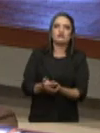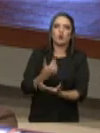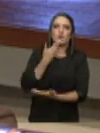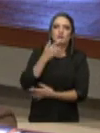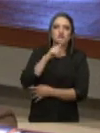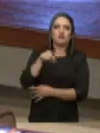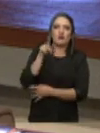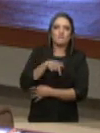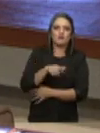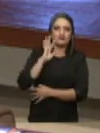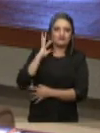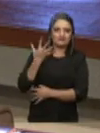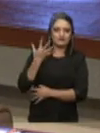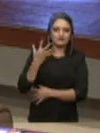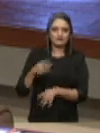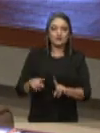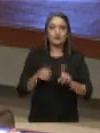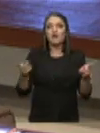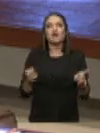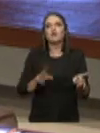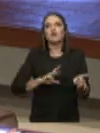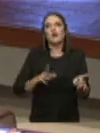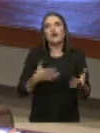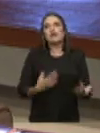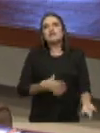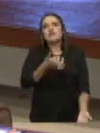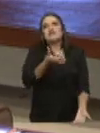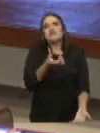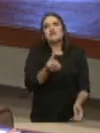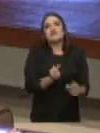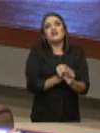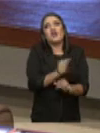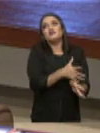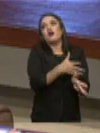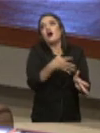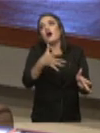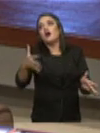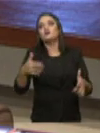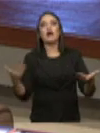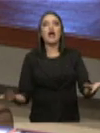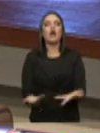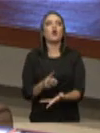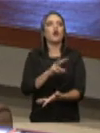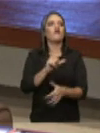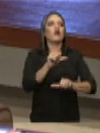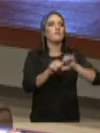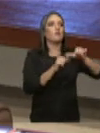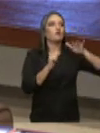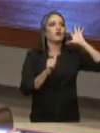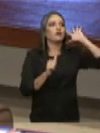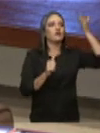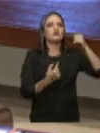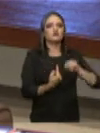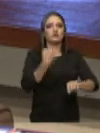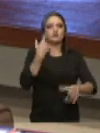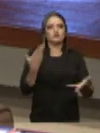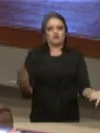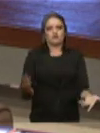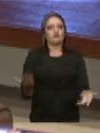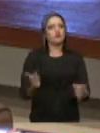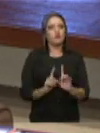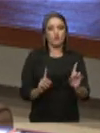surgindo uma declaração de constitucionalidade 16 anos depois, poder-se ir a romper com a coisa julgada. Por